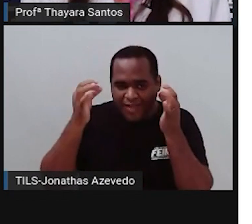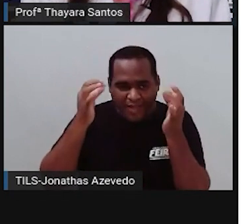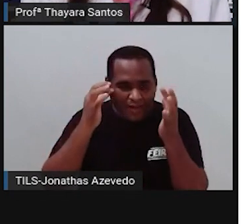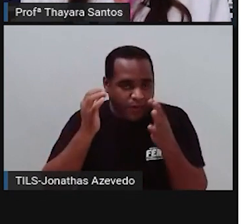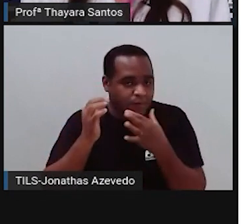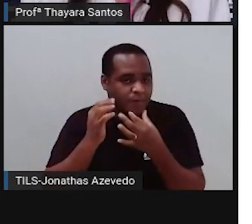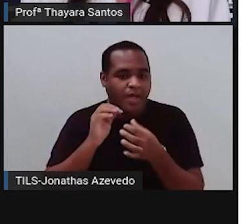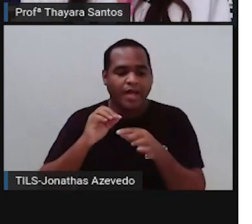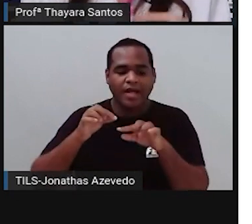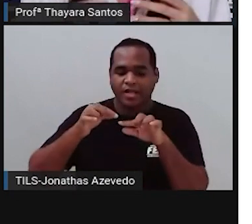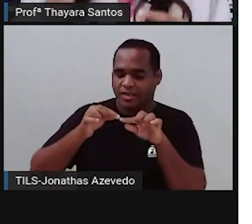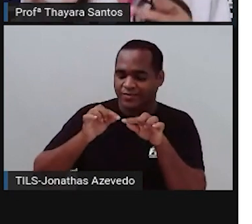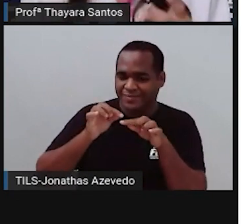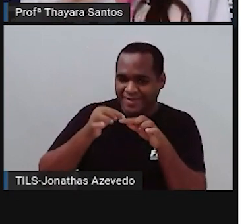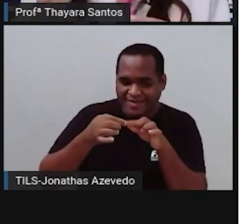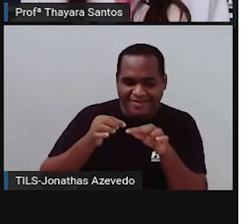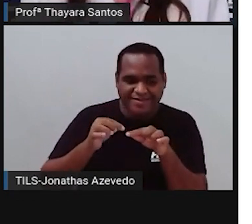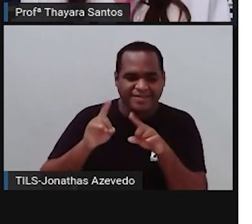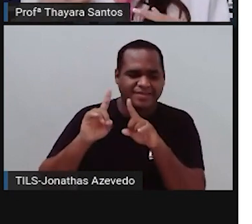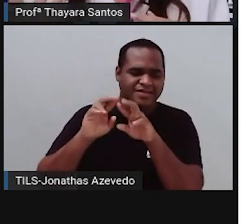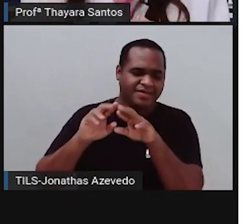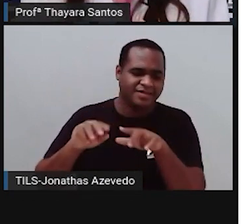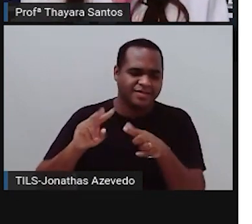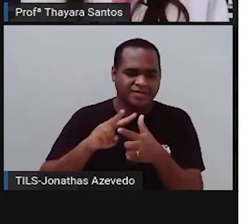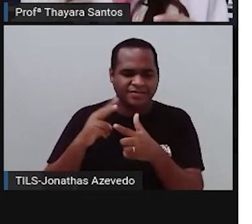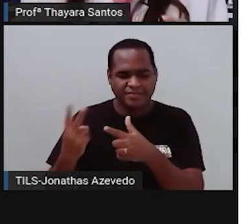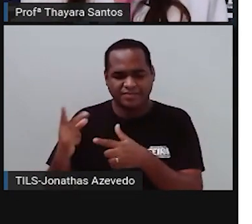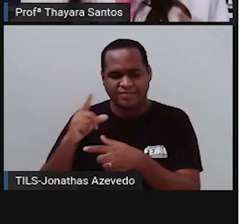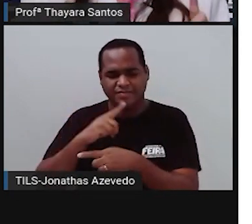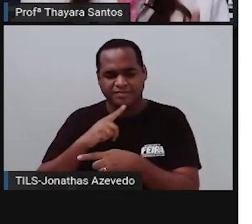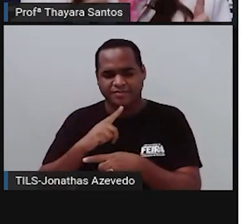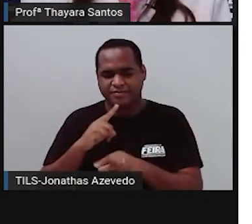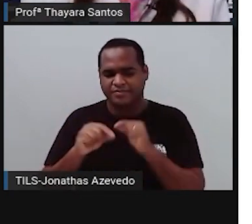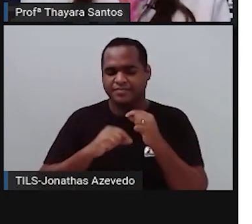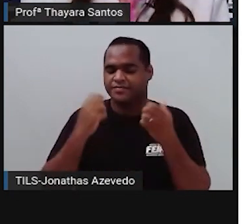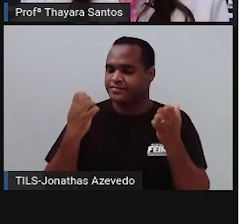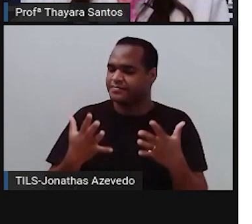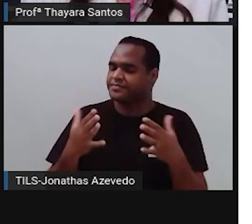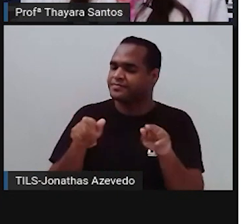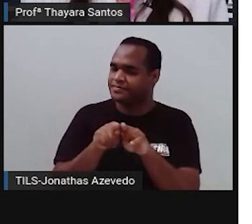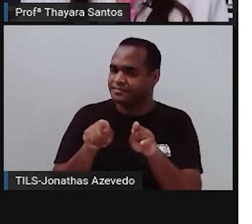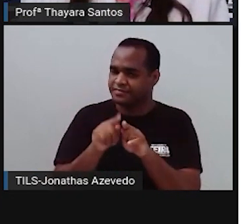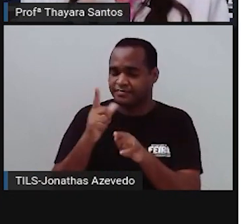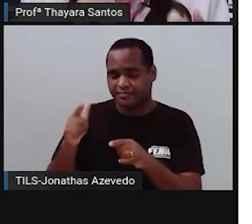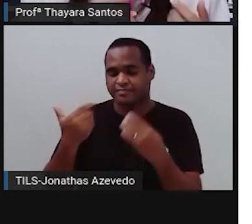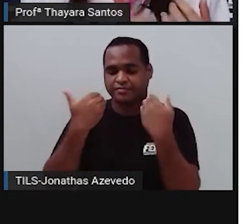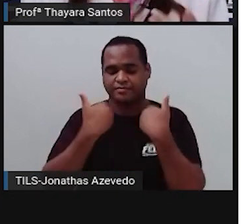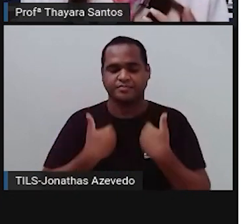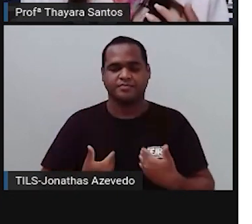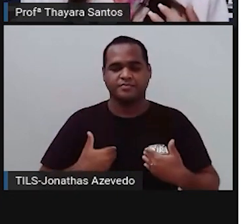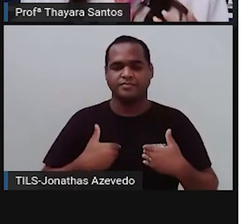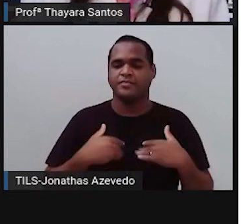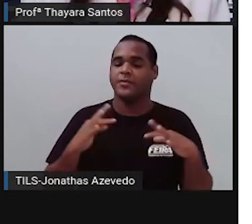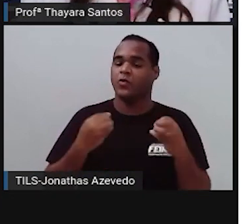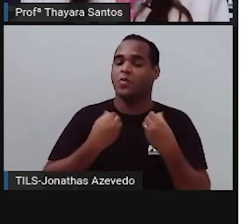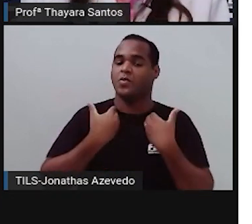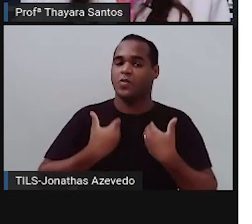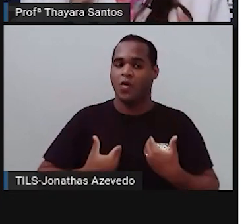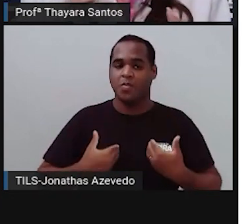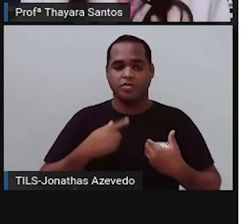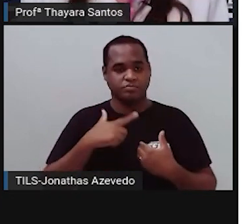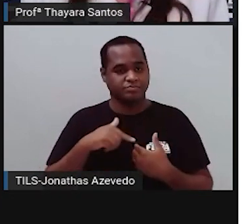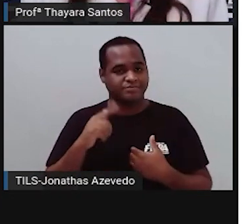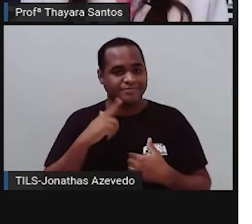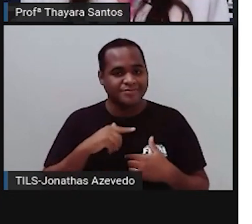às unhas. Então, são todos derivados da ectoderme. E também as glândulas que a gente tem no nosso corpo, as glândulas sebáceas,